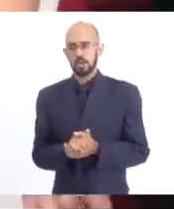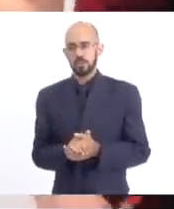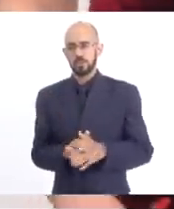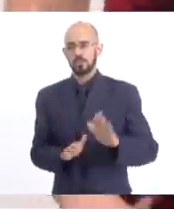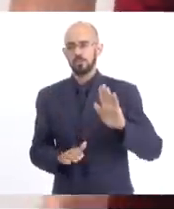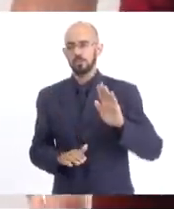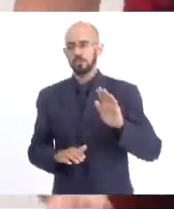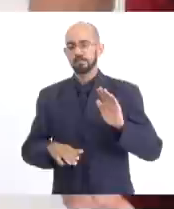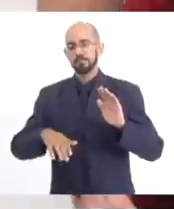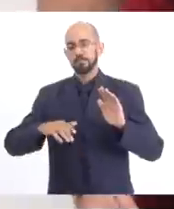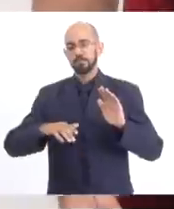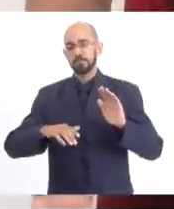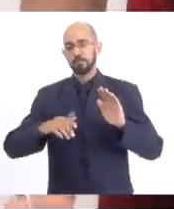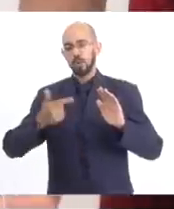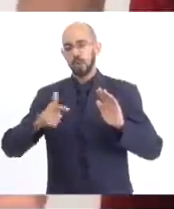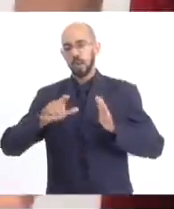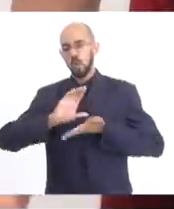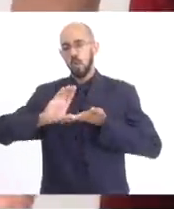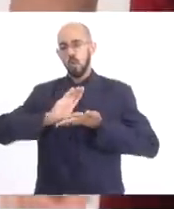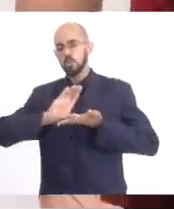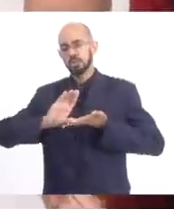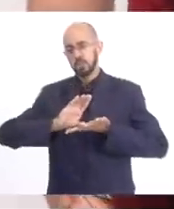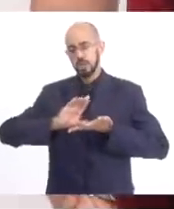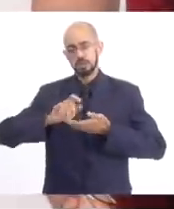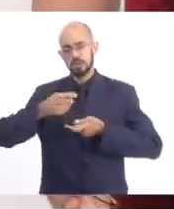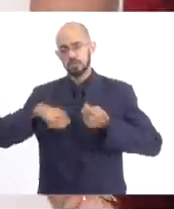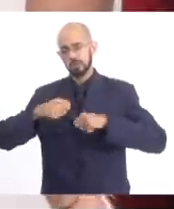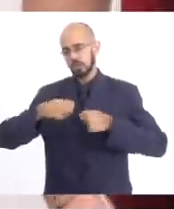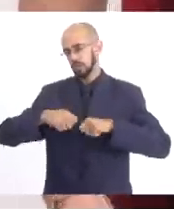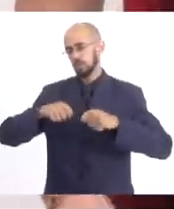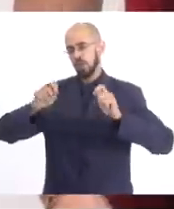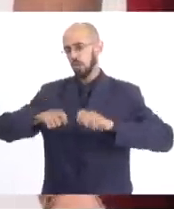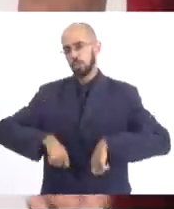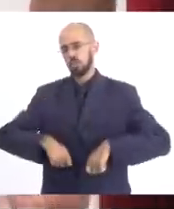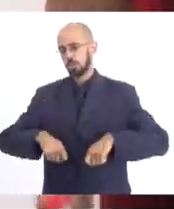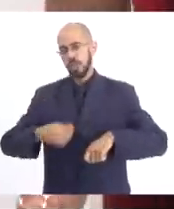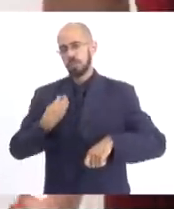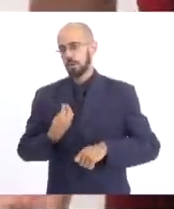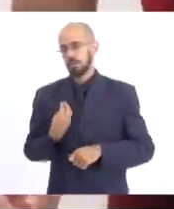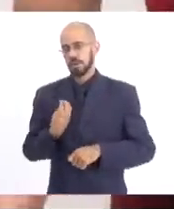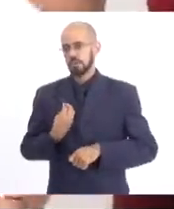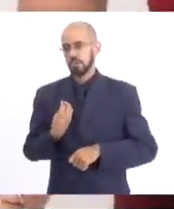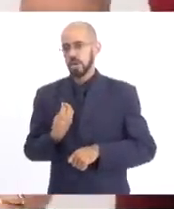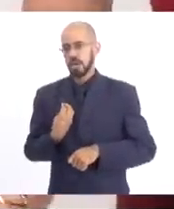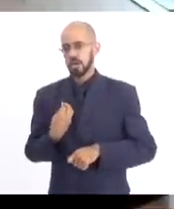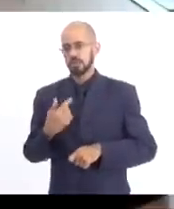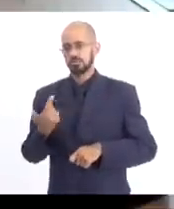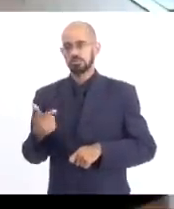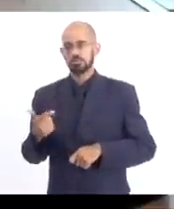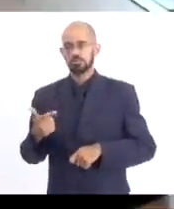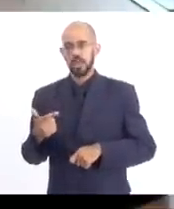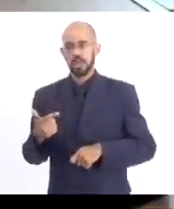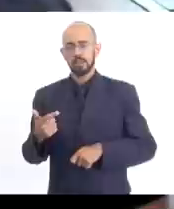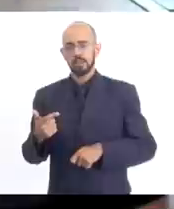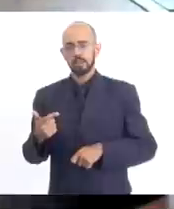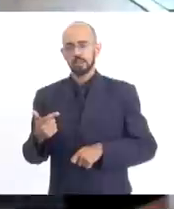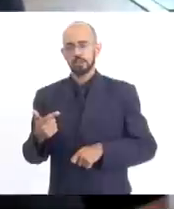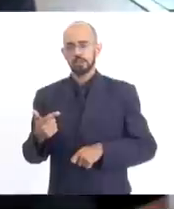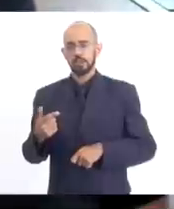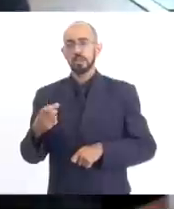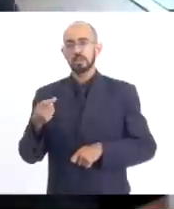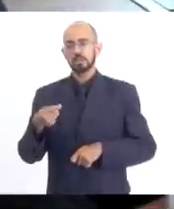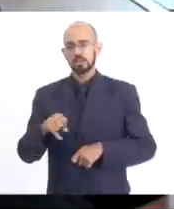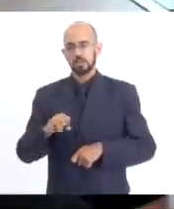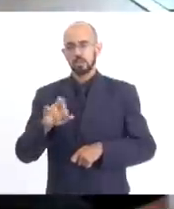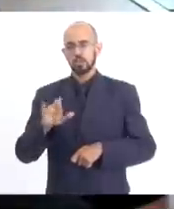não tem conselho de administração, então não tem como participar, não é porque não há o que participar. Não tem, se fosse o Rio Previdência,